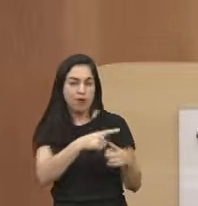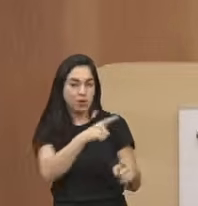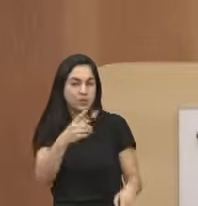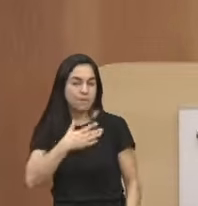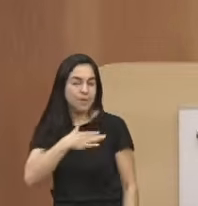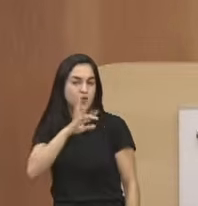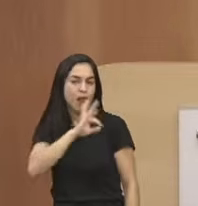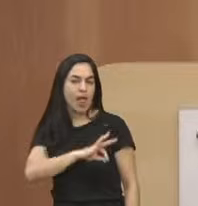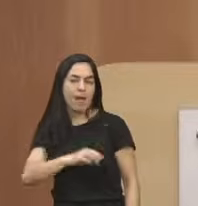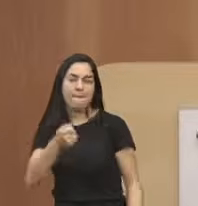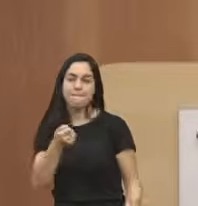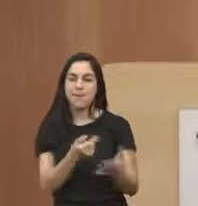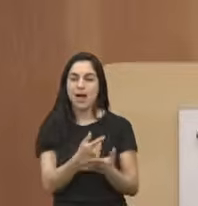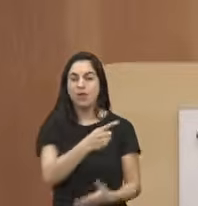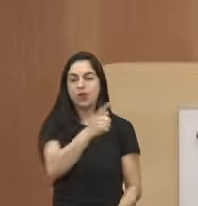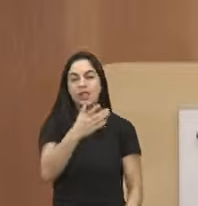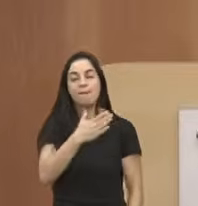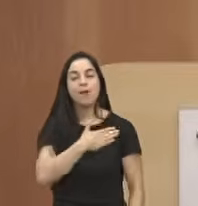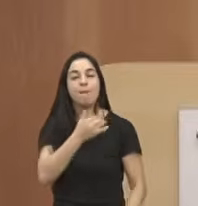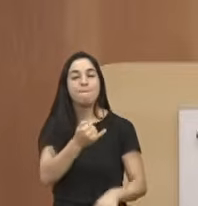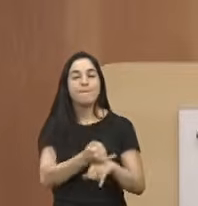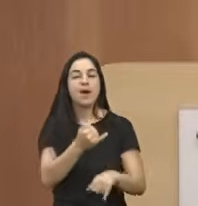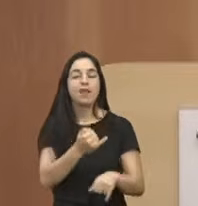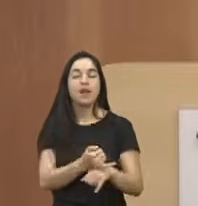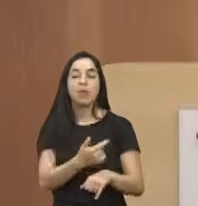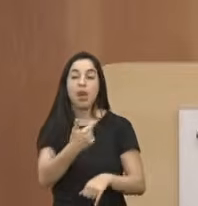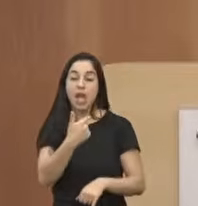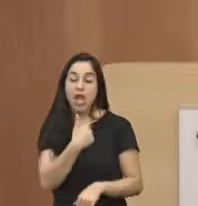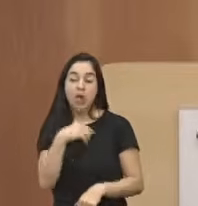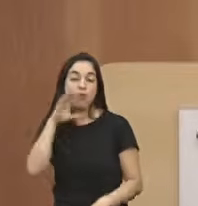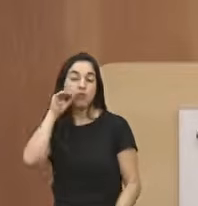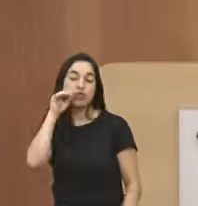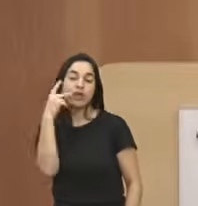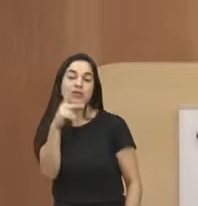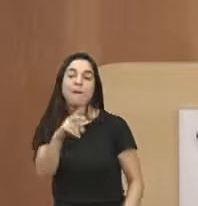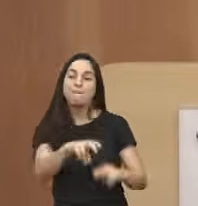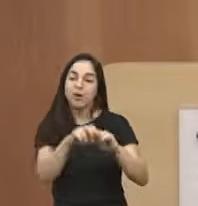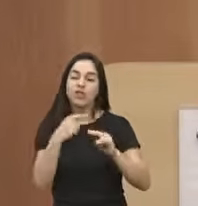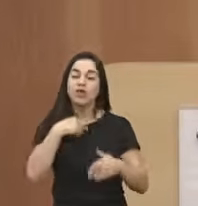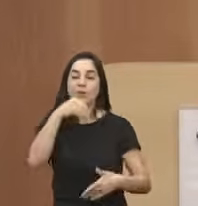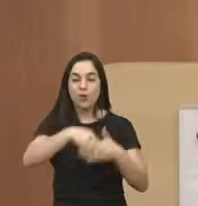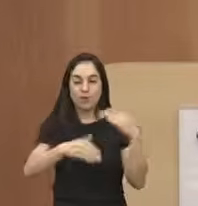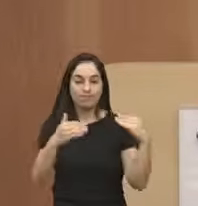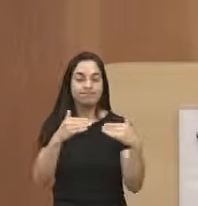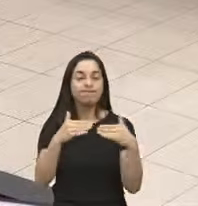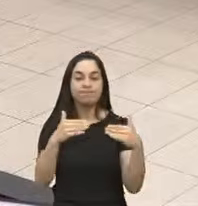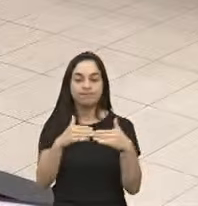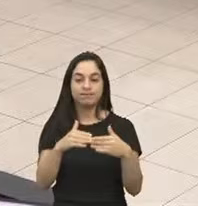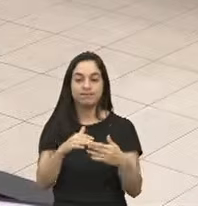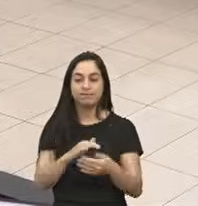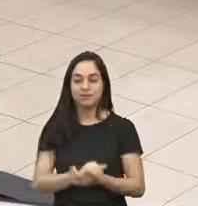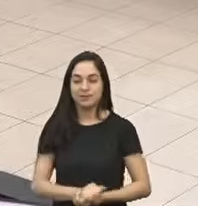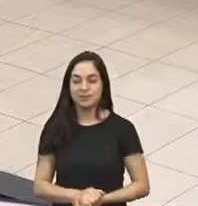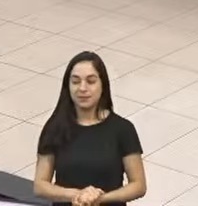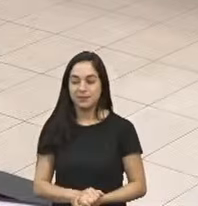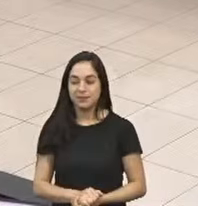salário, vocês são meu patrão e eu sou seu funcionário, por isso eu vou votar favorável.